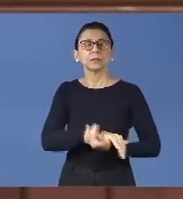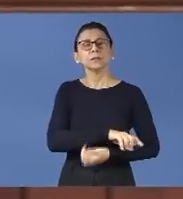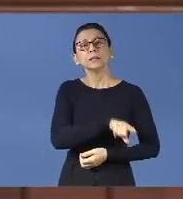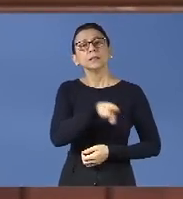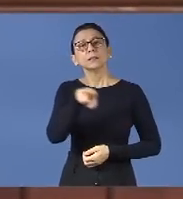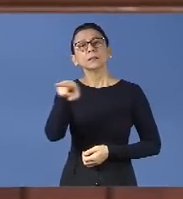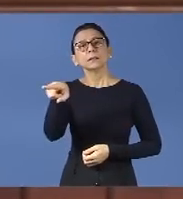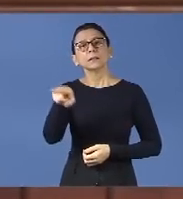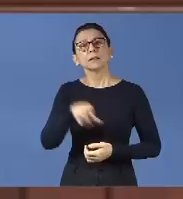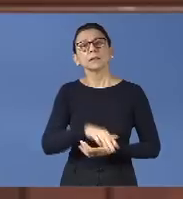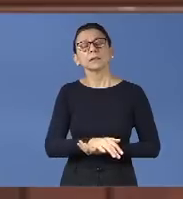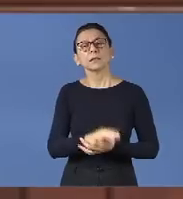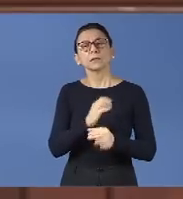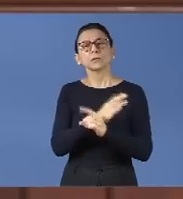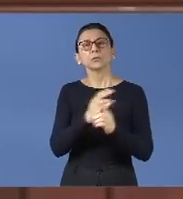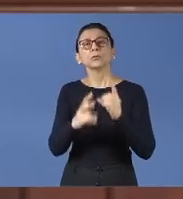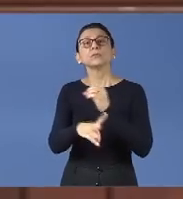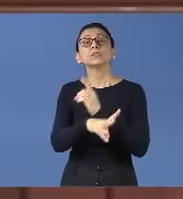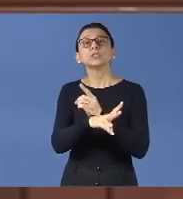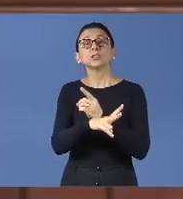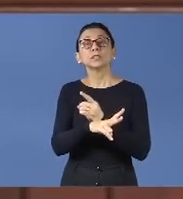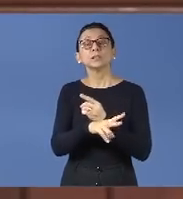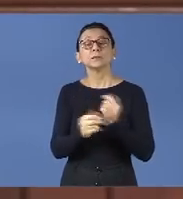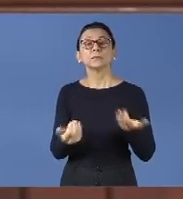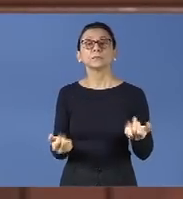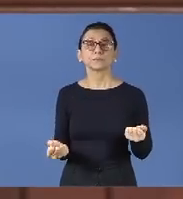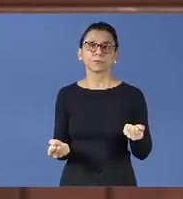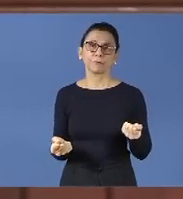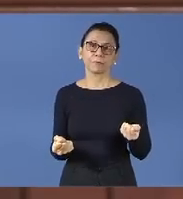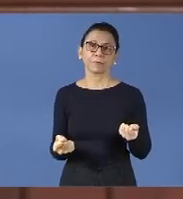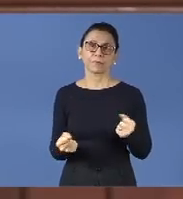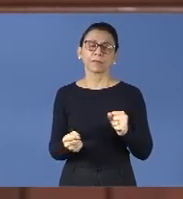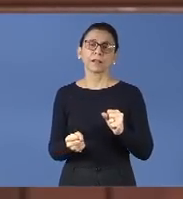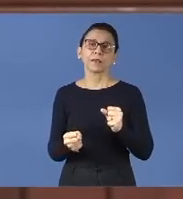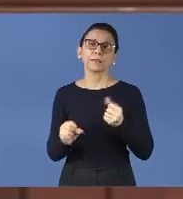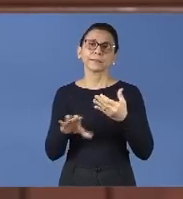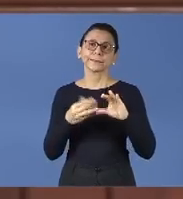fazer uma vigília, para cantar hino gospel,